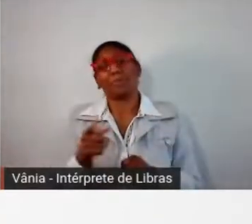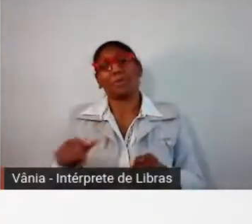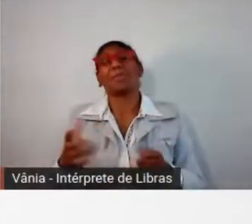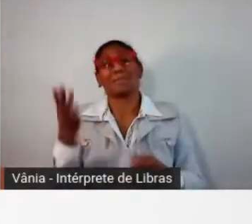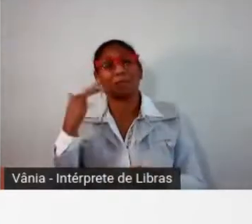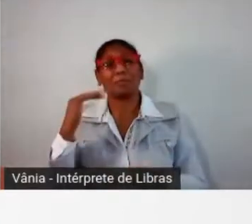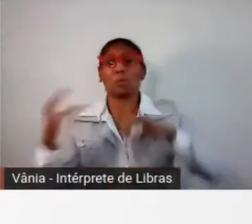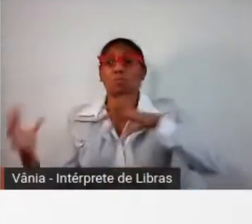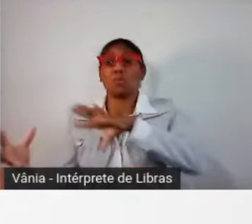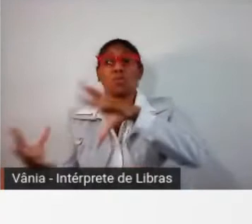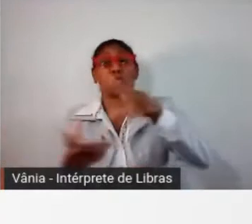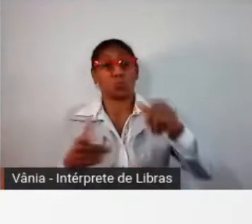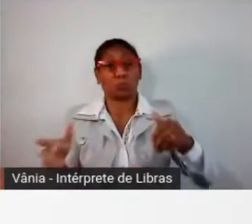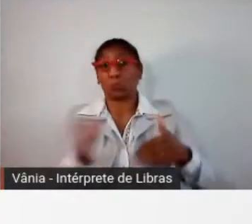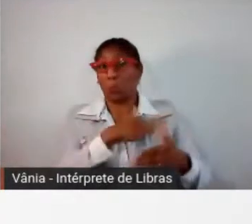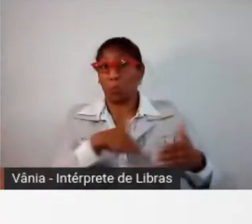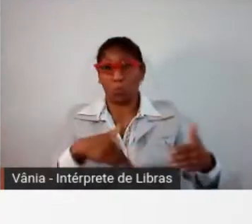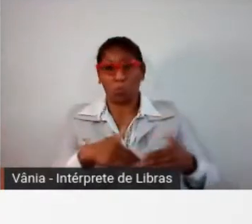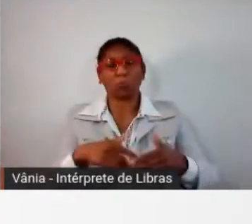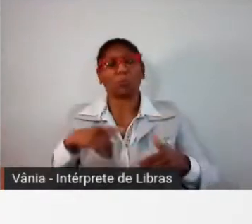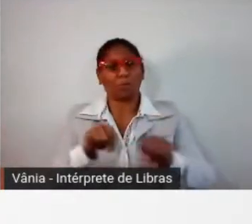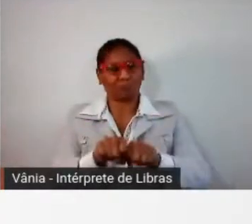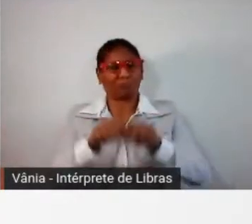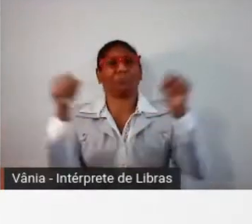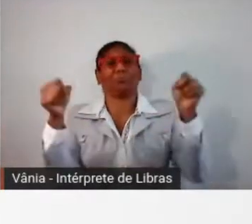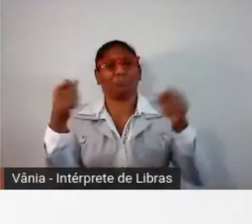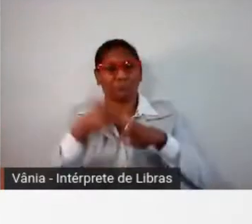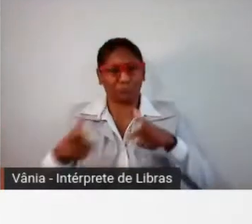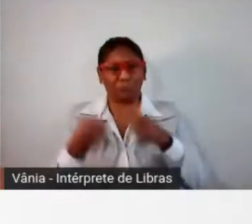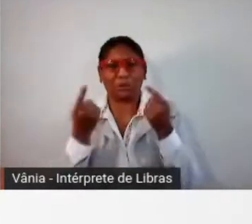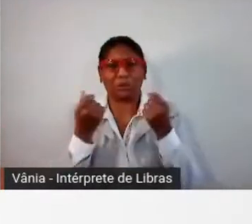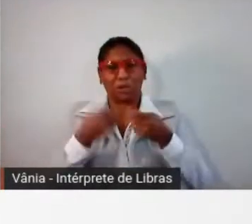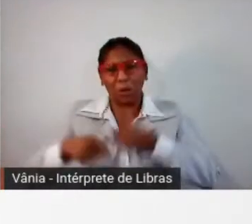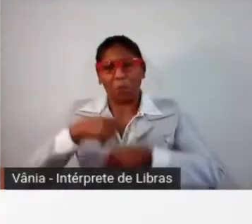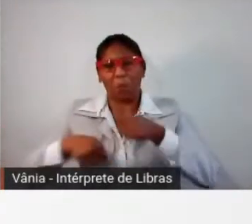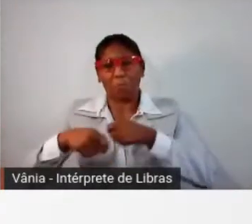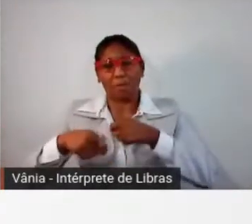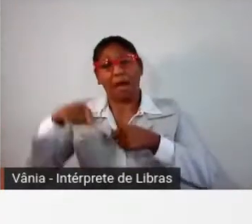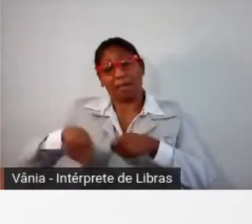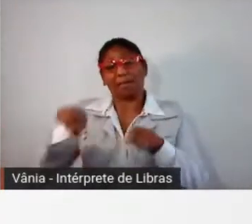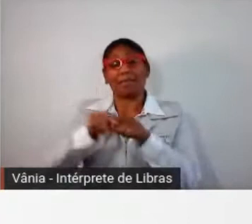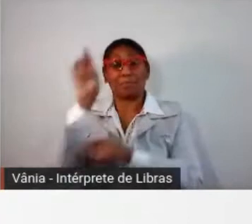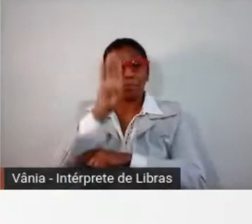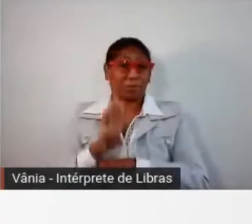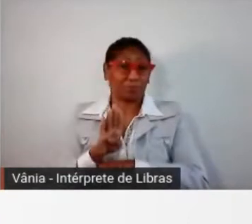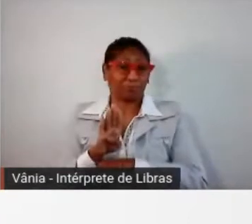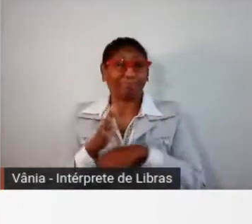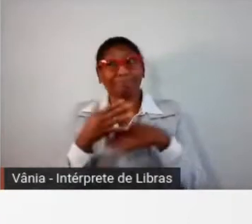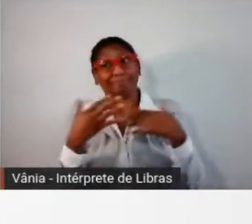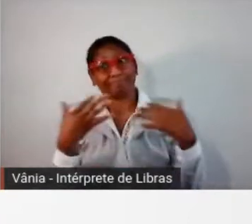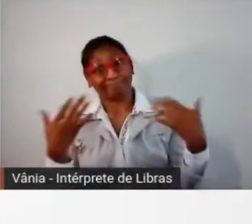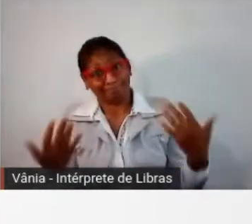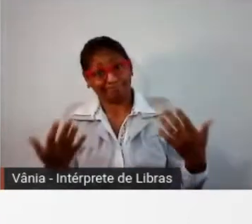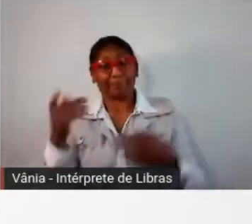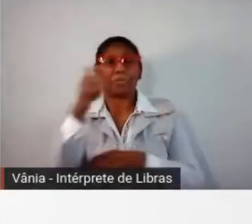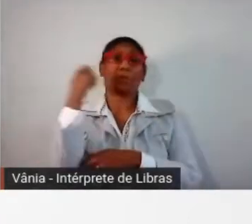mundo inteiro. O mundo inteiro sofre uma recessão, o Brasil também, evidentemente, não tem como ser diferente no Rio Grande